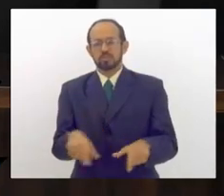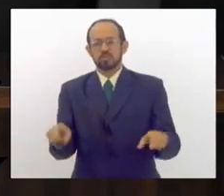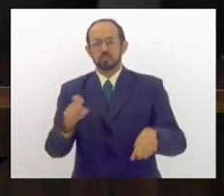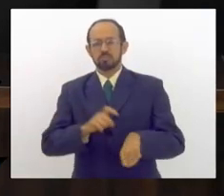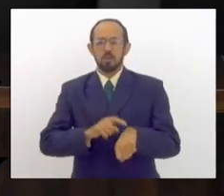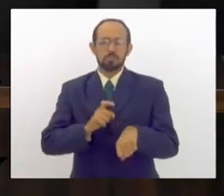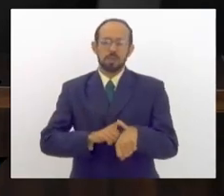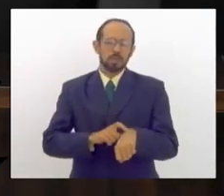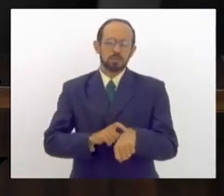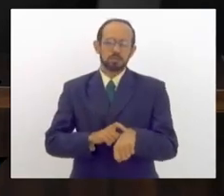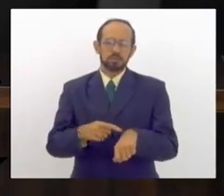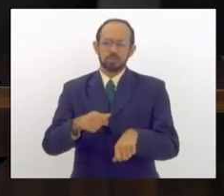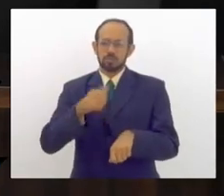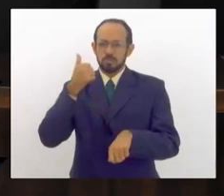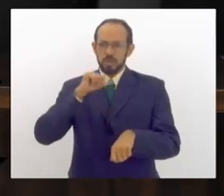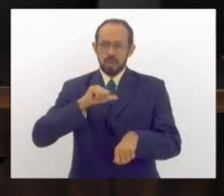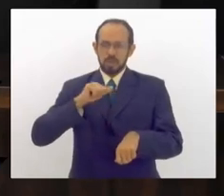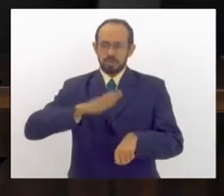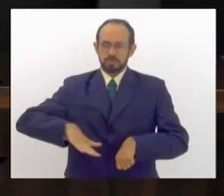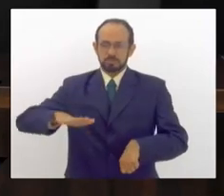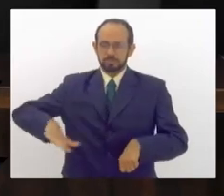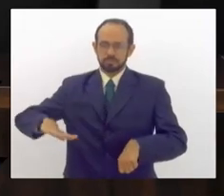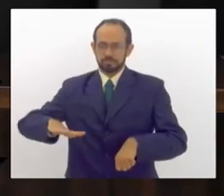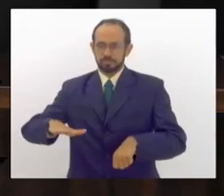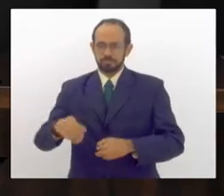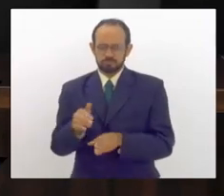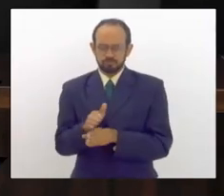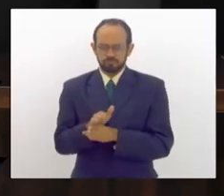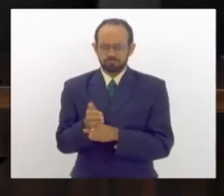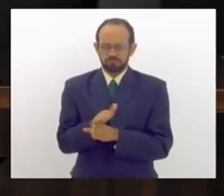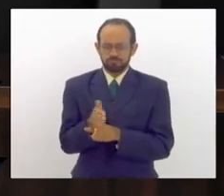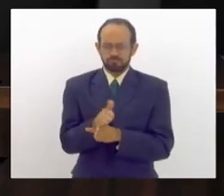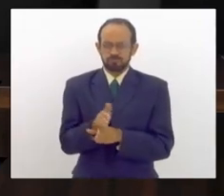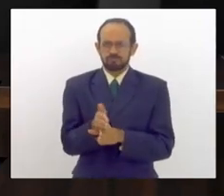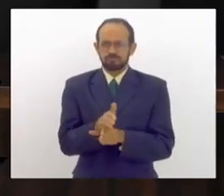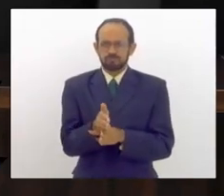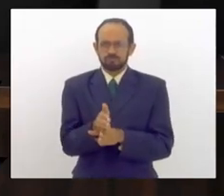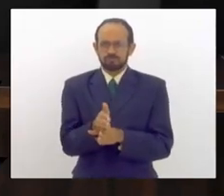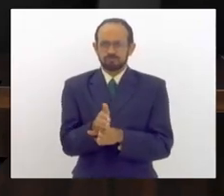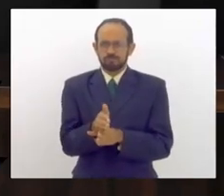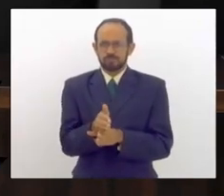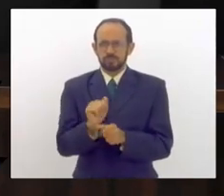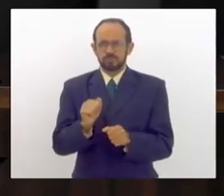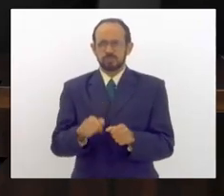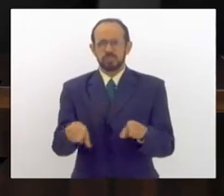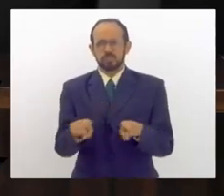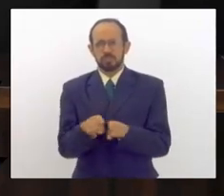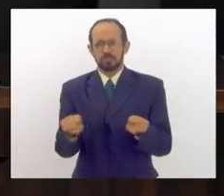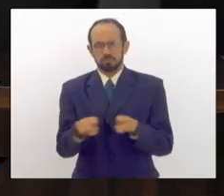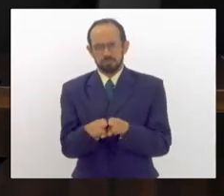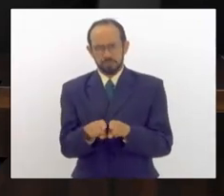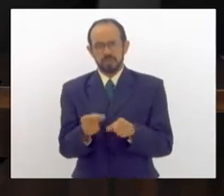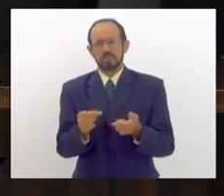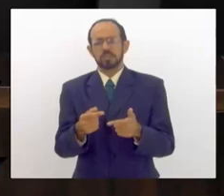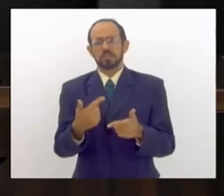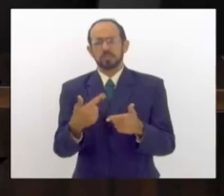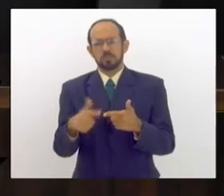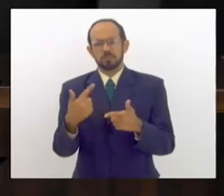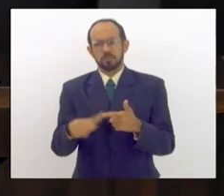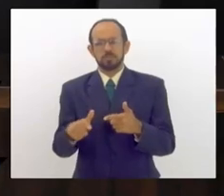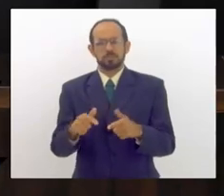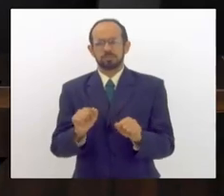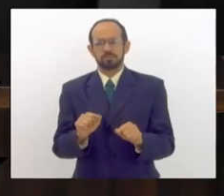momentos em que mulheres e crianças estão em vulnerabilidade, se colocam ali numa situação também vulnerável